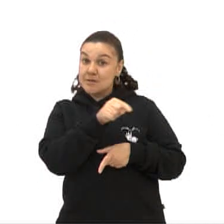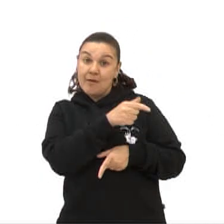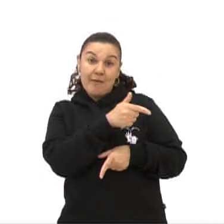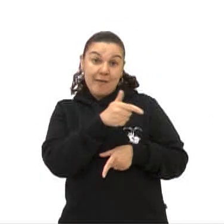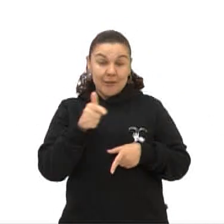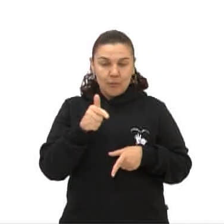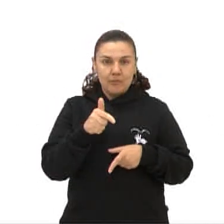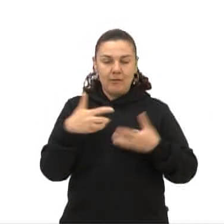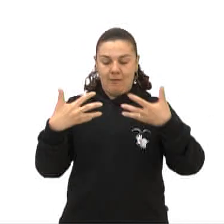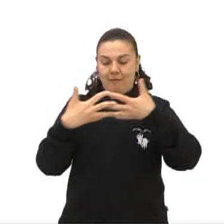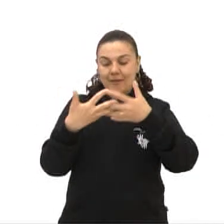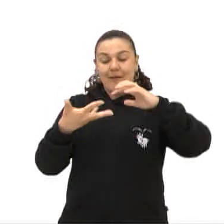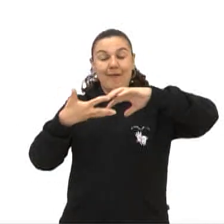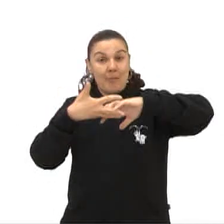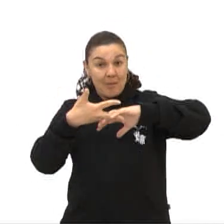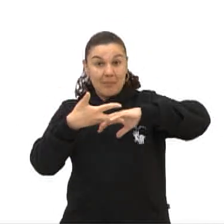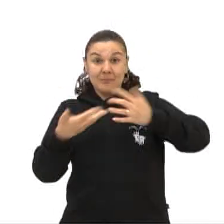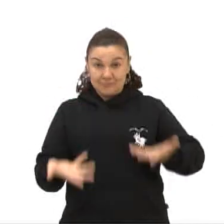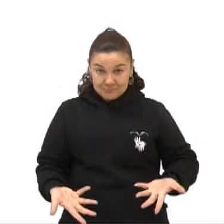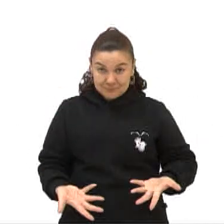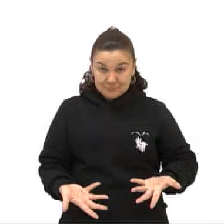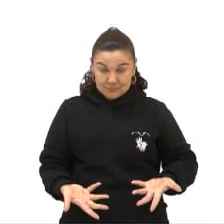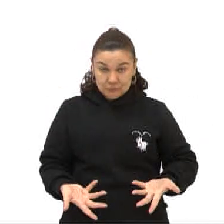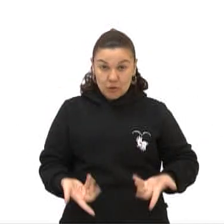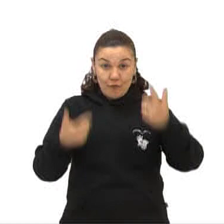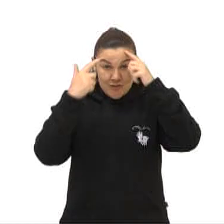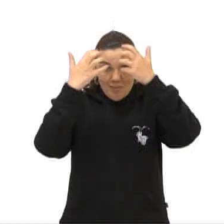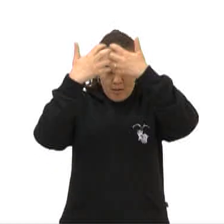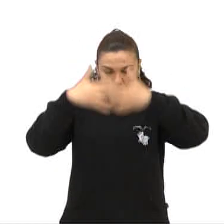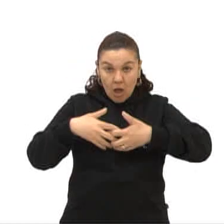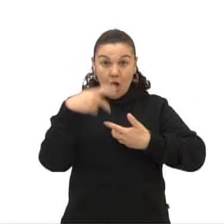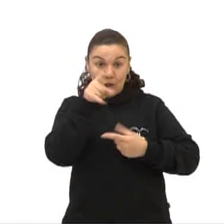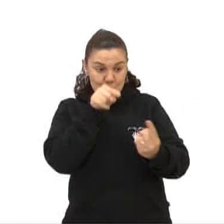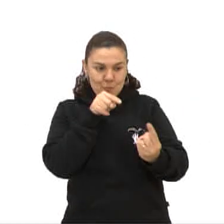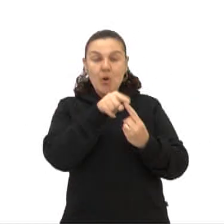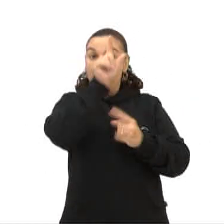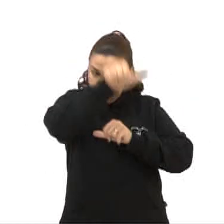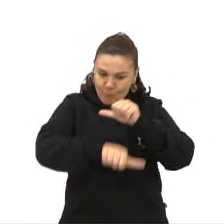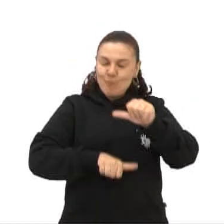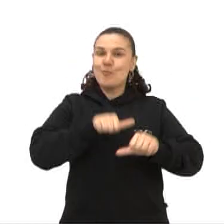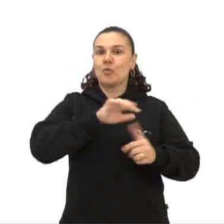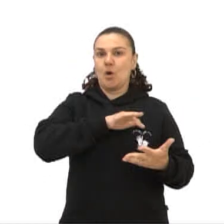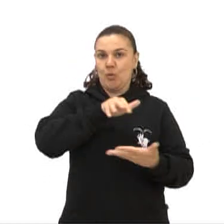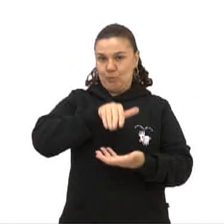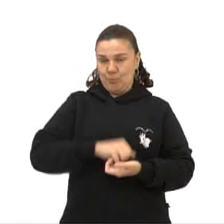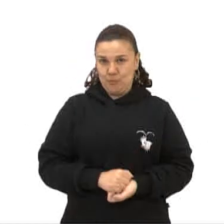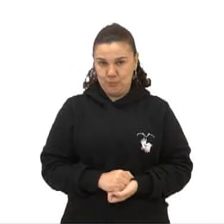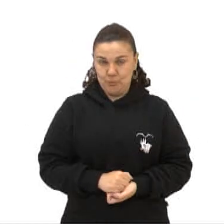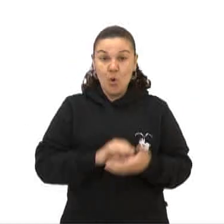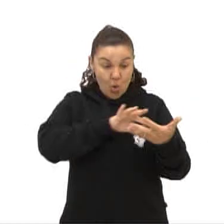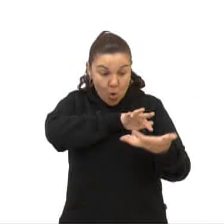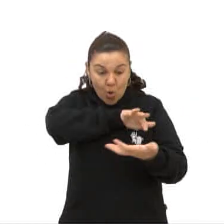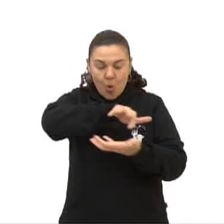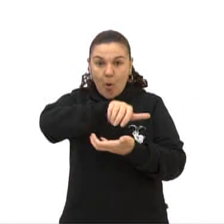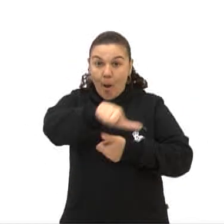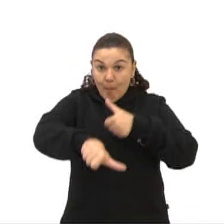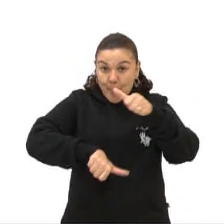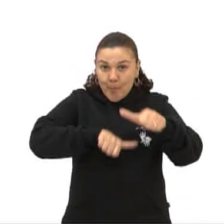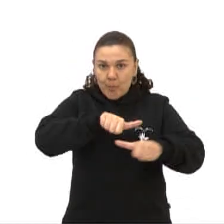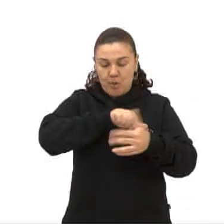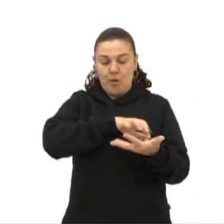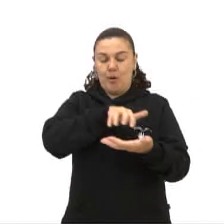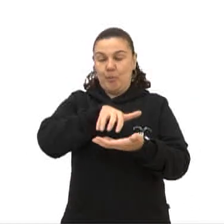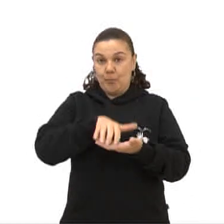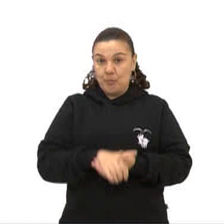de quebra-cabeça para se encaixar. Sinal que a tua função é mudar o mundo. O mundo, a mudança que nós queremos no